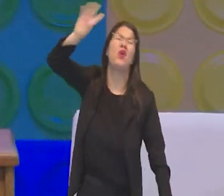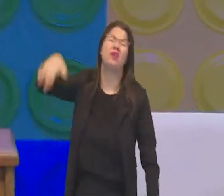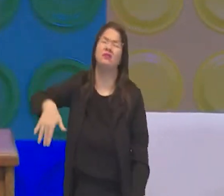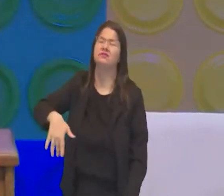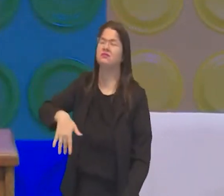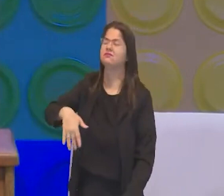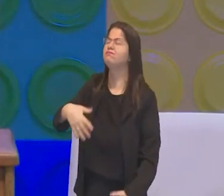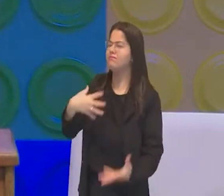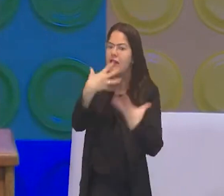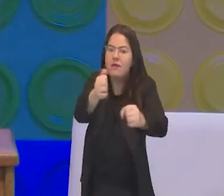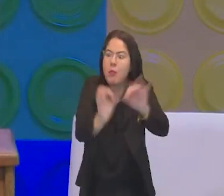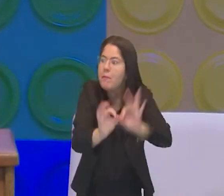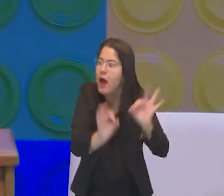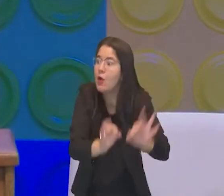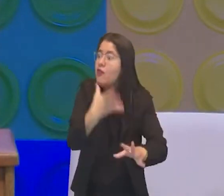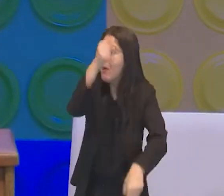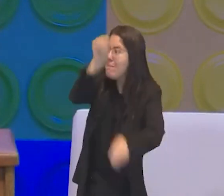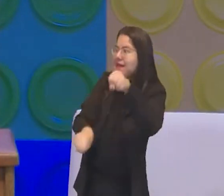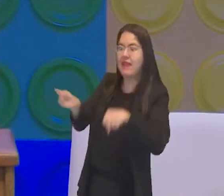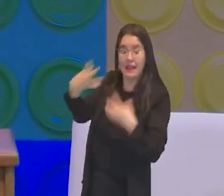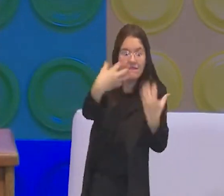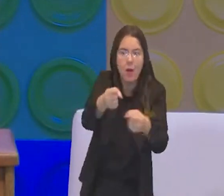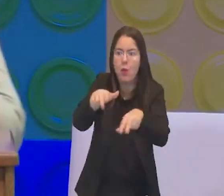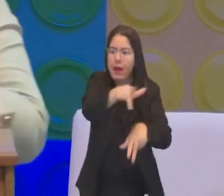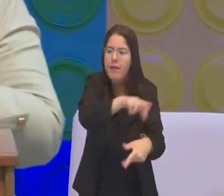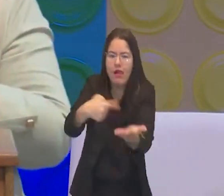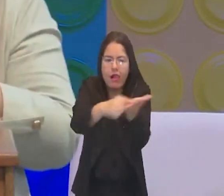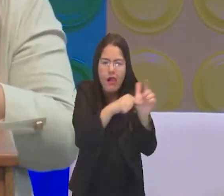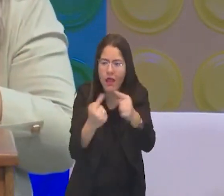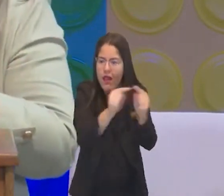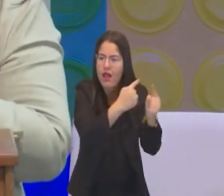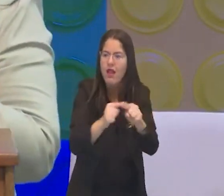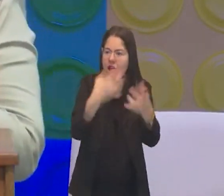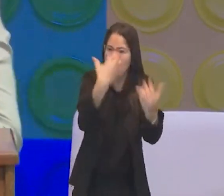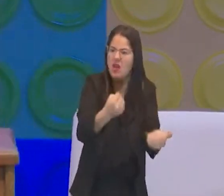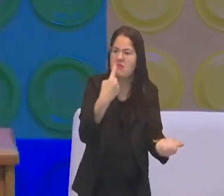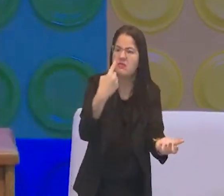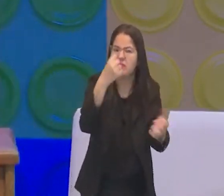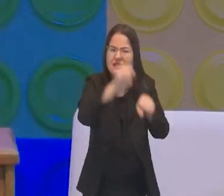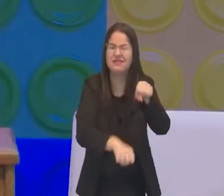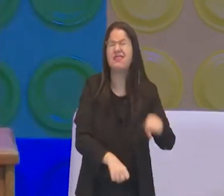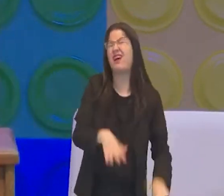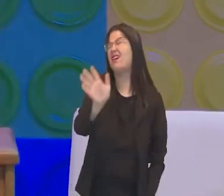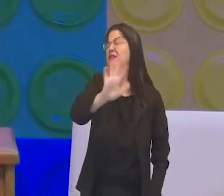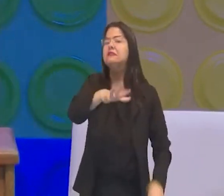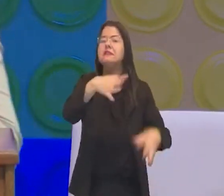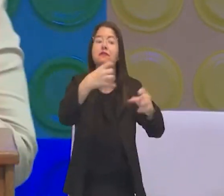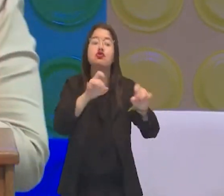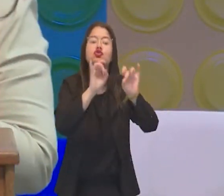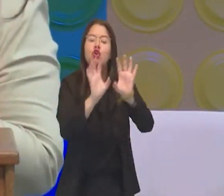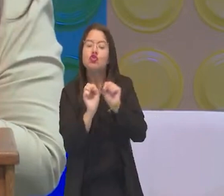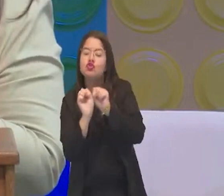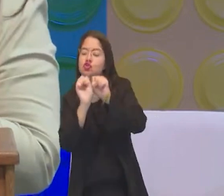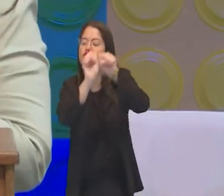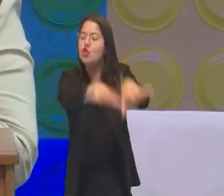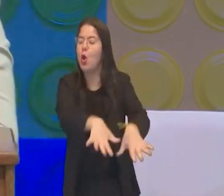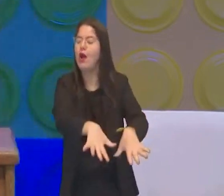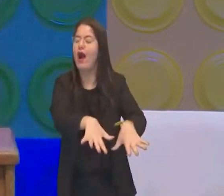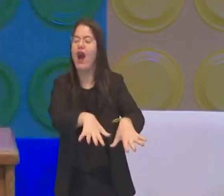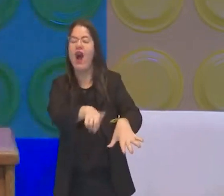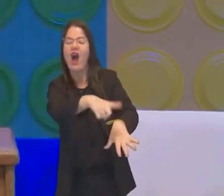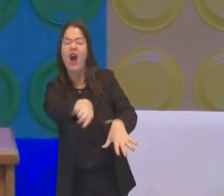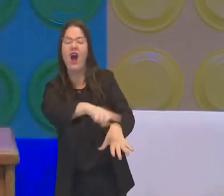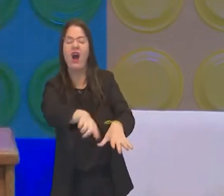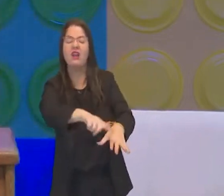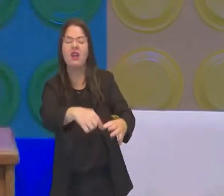Fizeram um plano: matar José. Mudaram de plano: não vamos matar, vamos só jogá-lo ali no